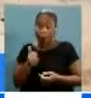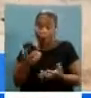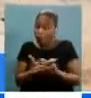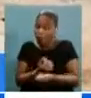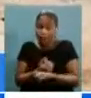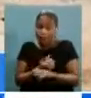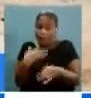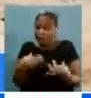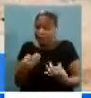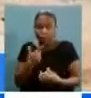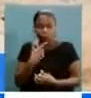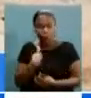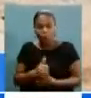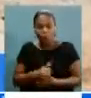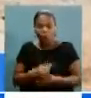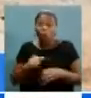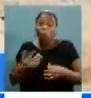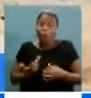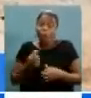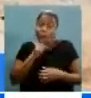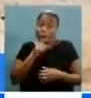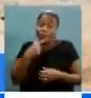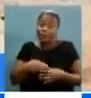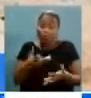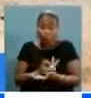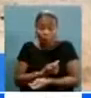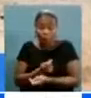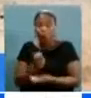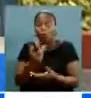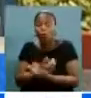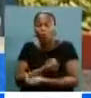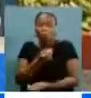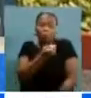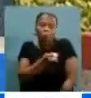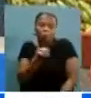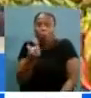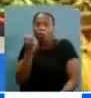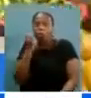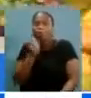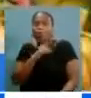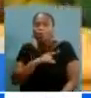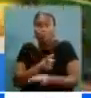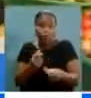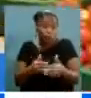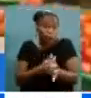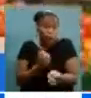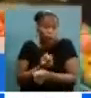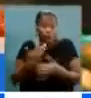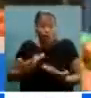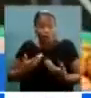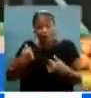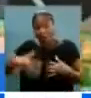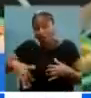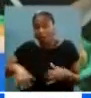tem possibilidade de vir tudo hora. Quando tu percebes aquela possibilidade de gente comprar, a gente comprar ali um pouquinho mais do que a gente pode. Mas tudo coisa está com a grinha